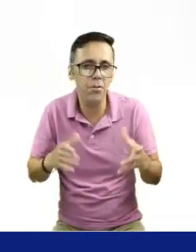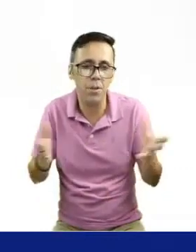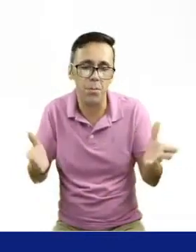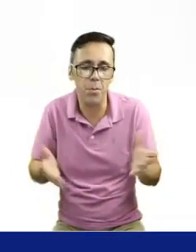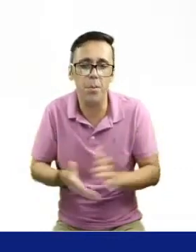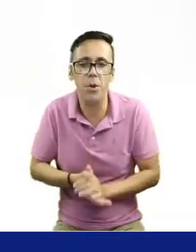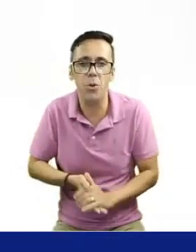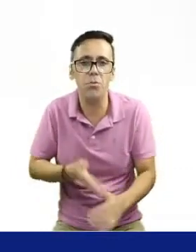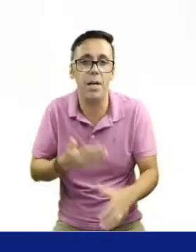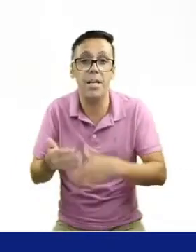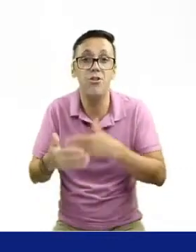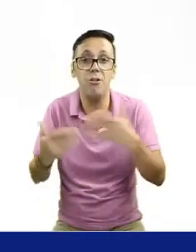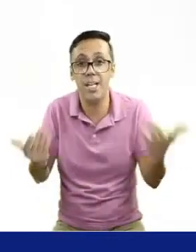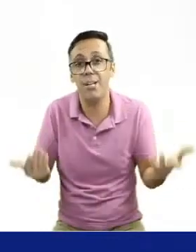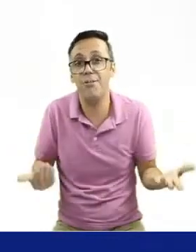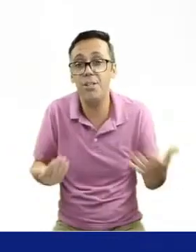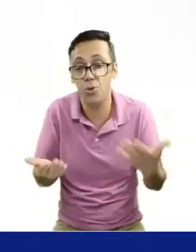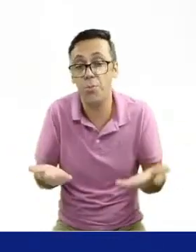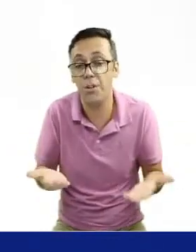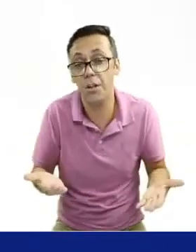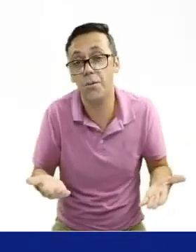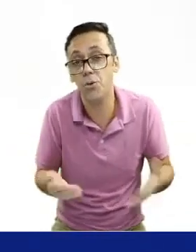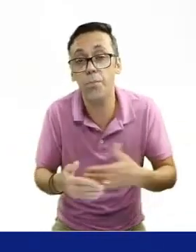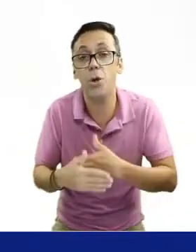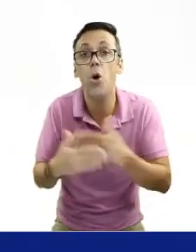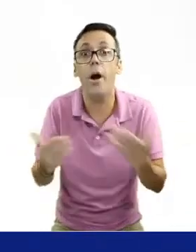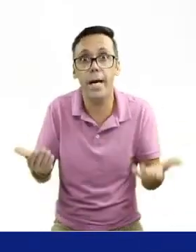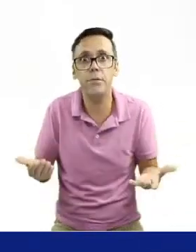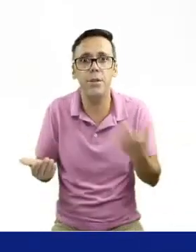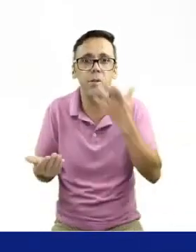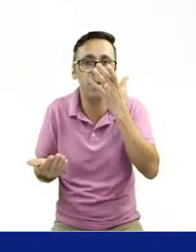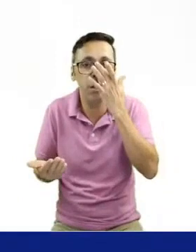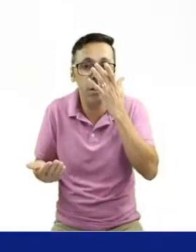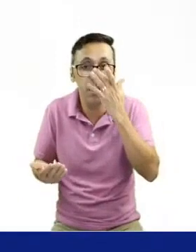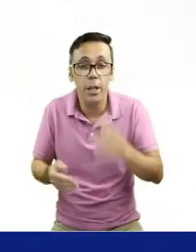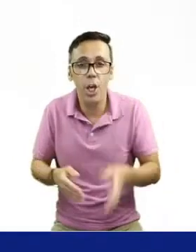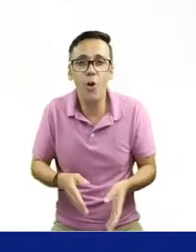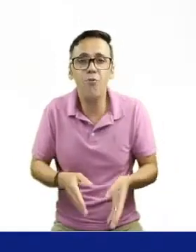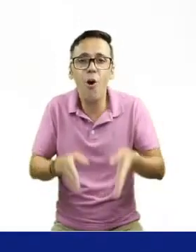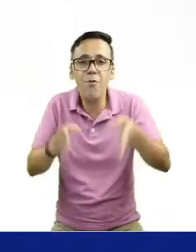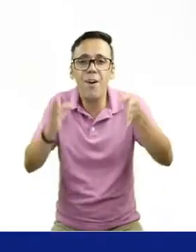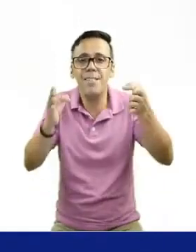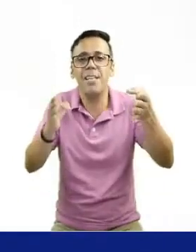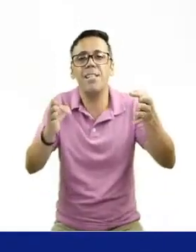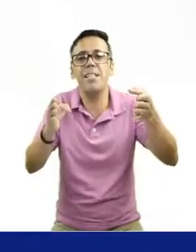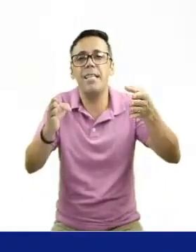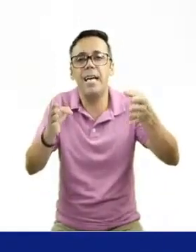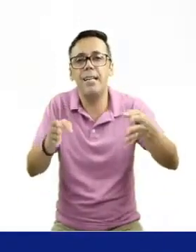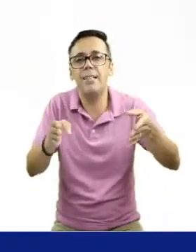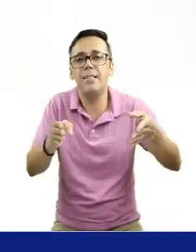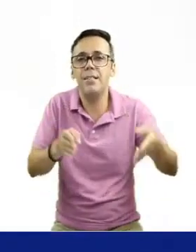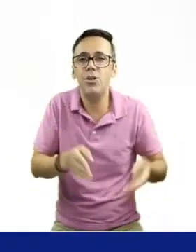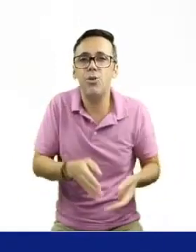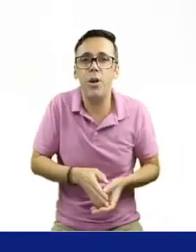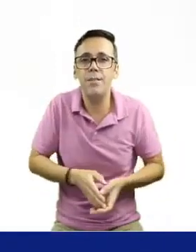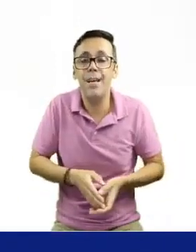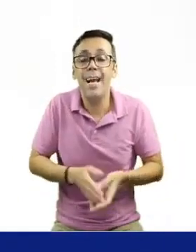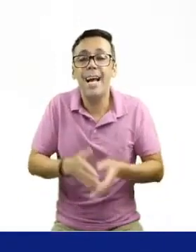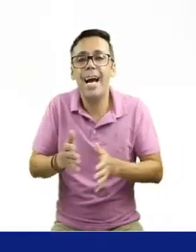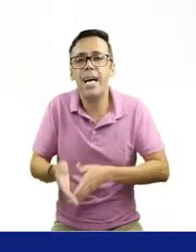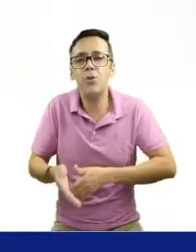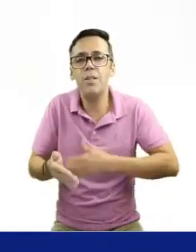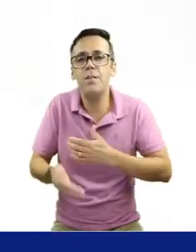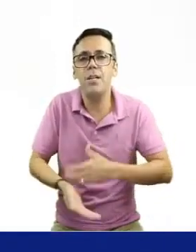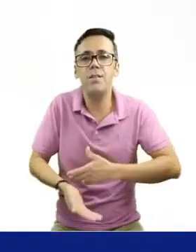tira foto livrinho tem problema nenhum há nada de ilegal nisso é super Branco super Correto isso eu vou fazer análise dessas